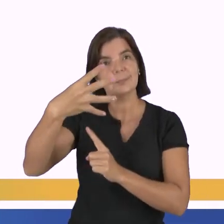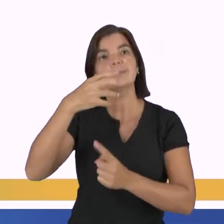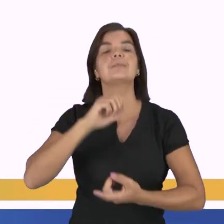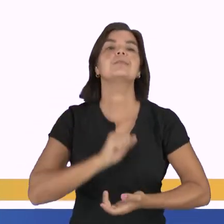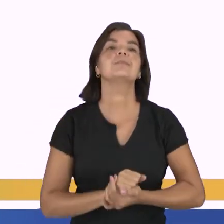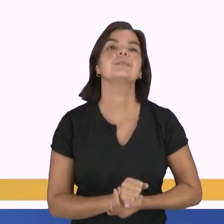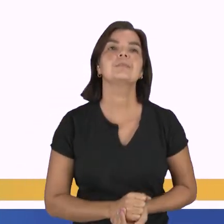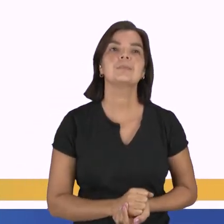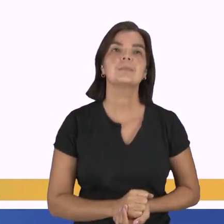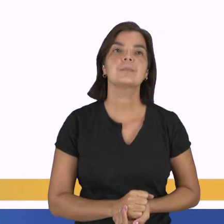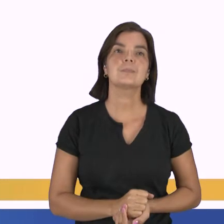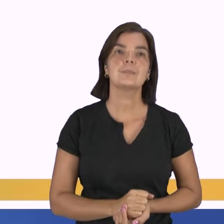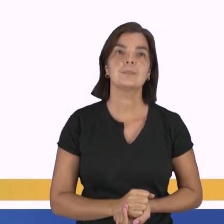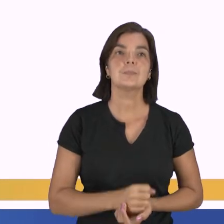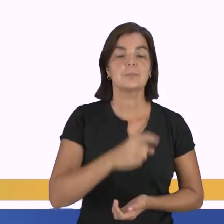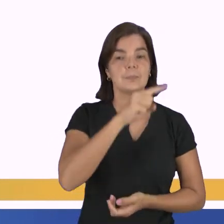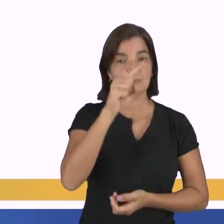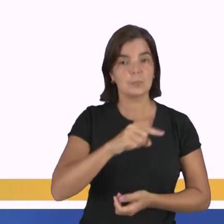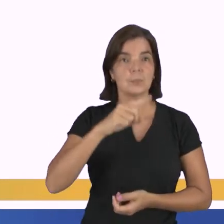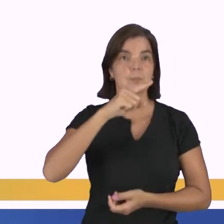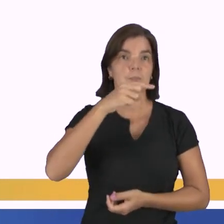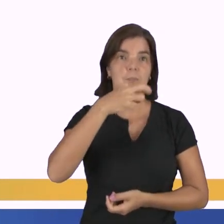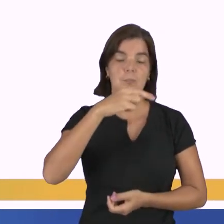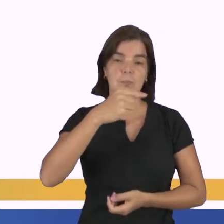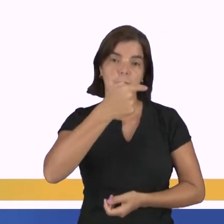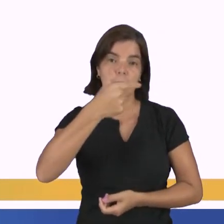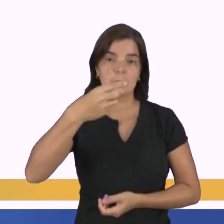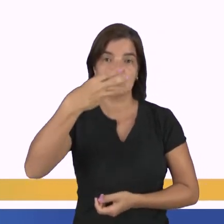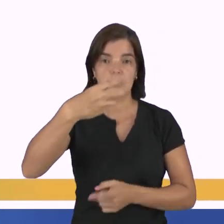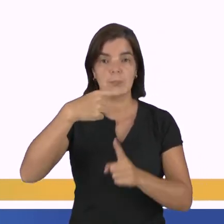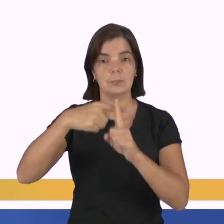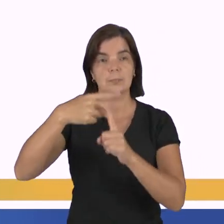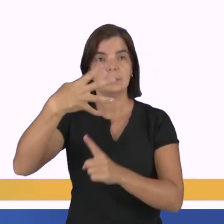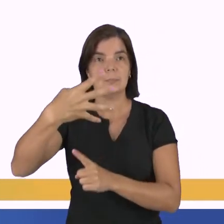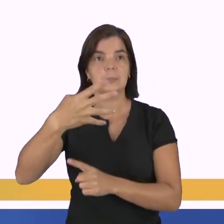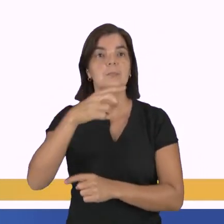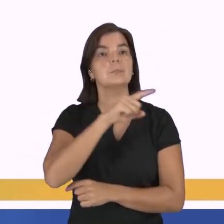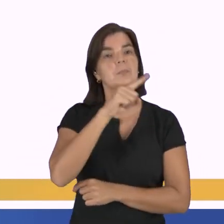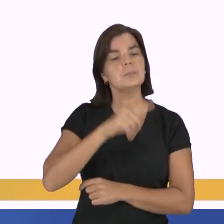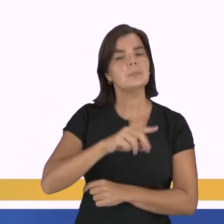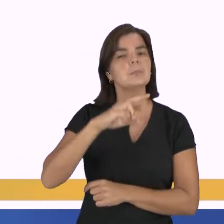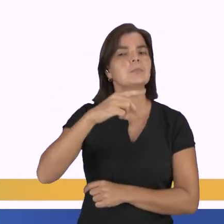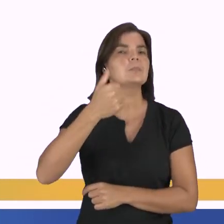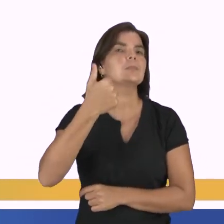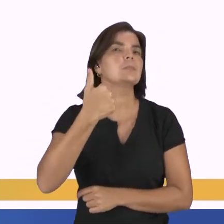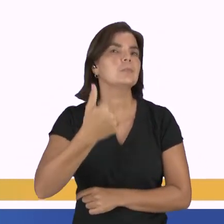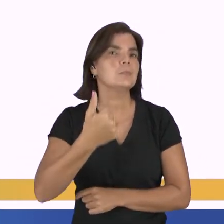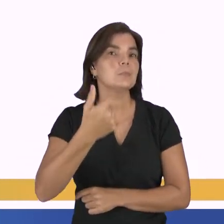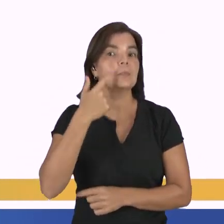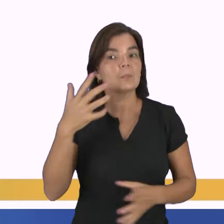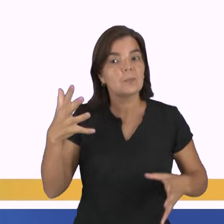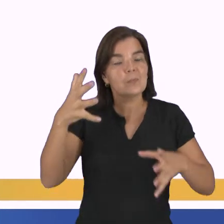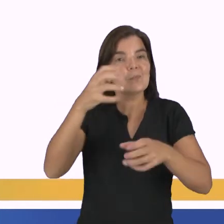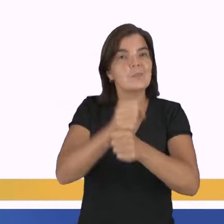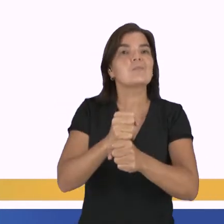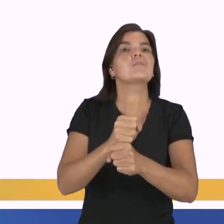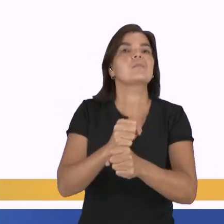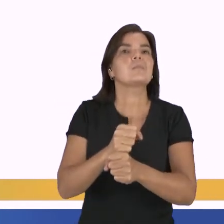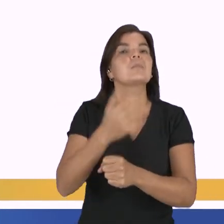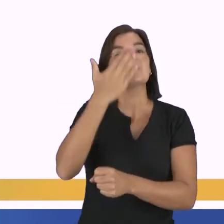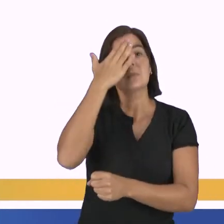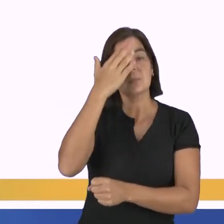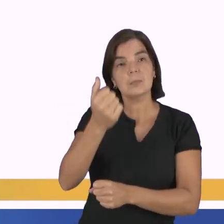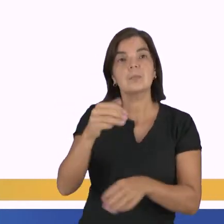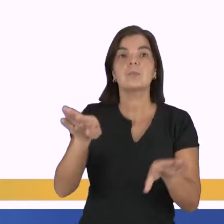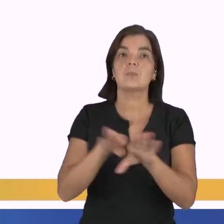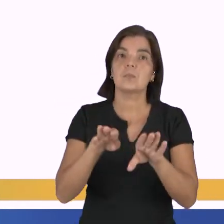multiplica certo vai ficar Z = - 3 + 4 = 1 e agora professor eu tenho que somar e